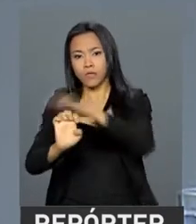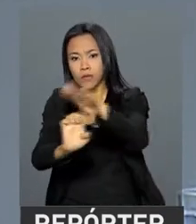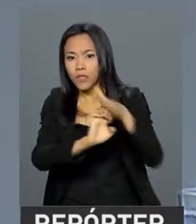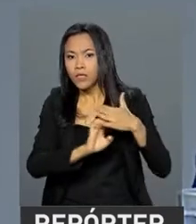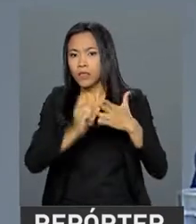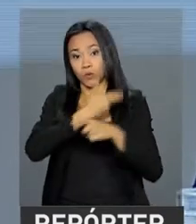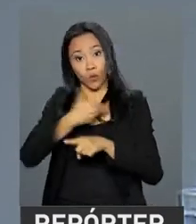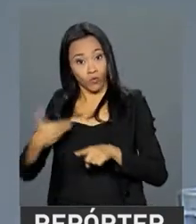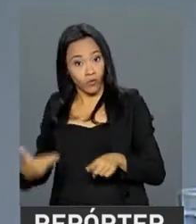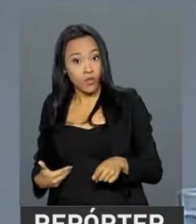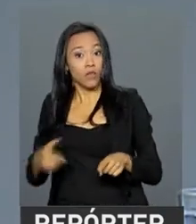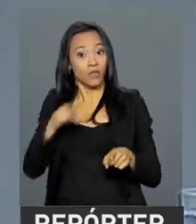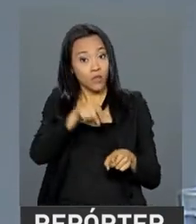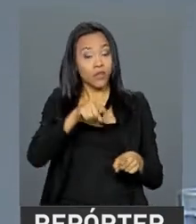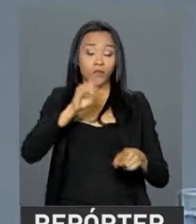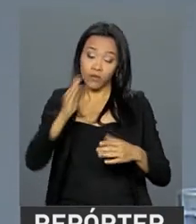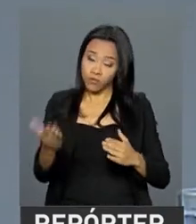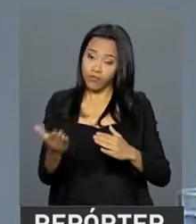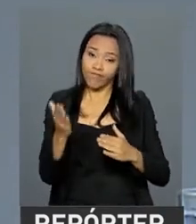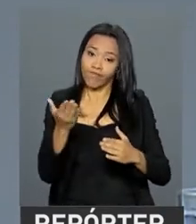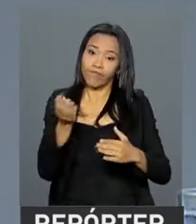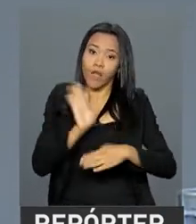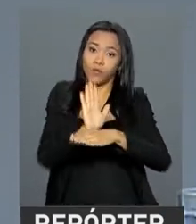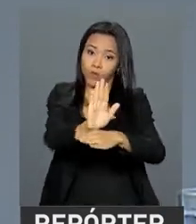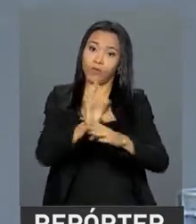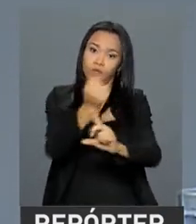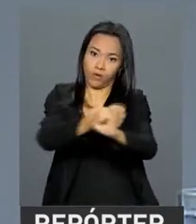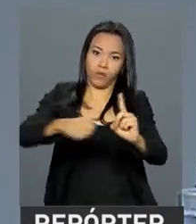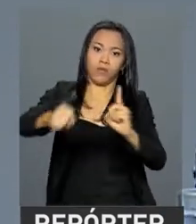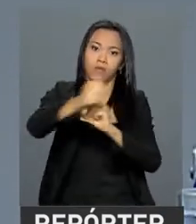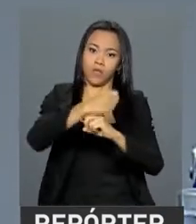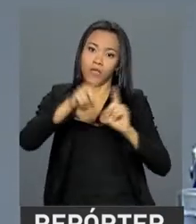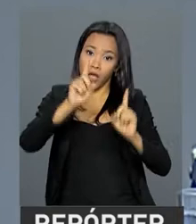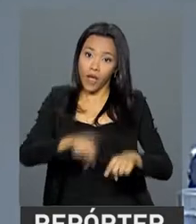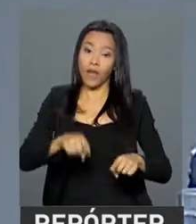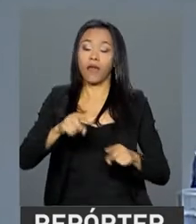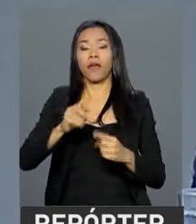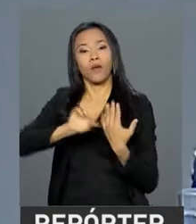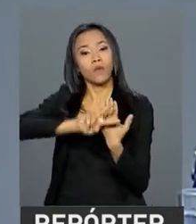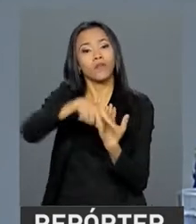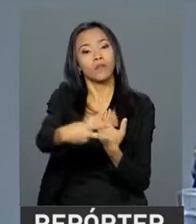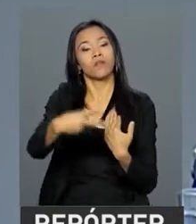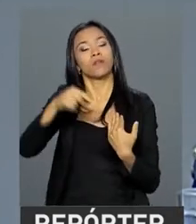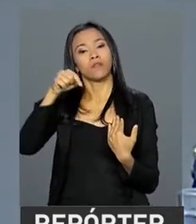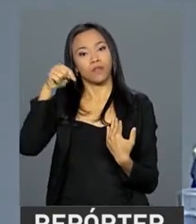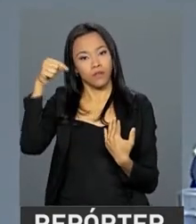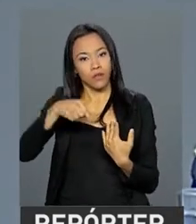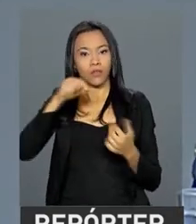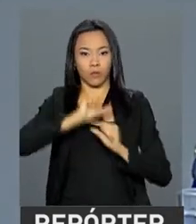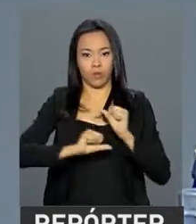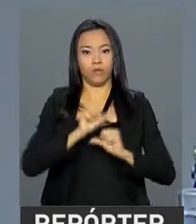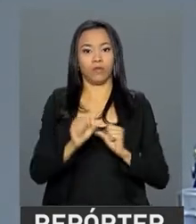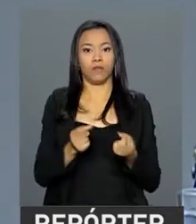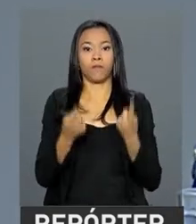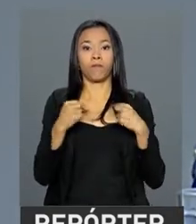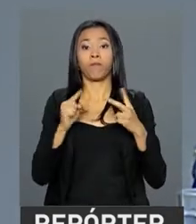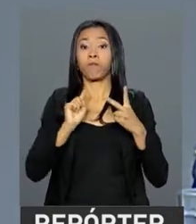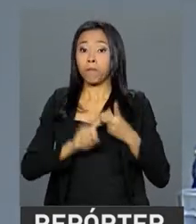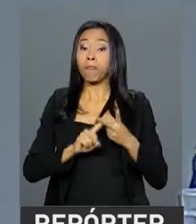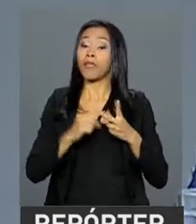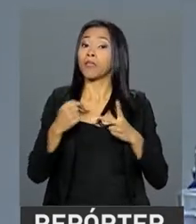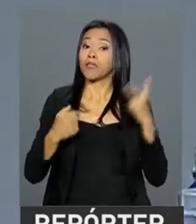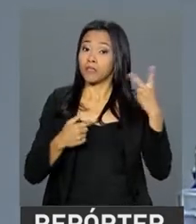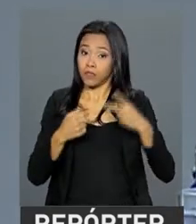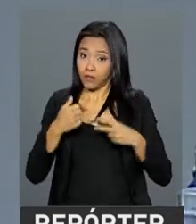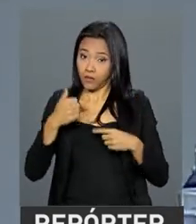isso traz benefícios à sociedade pois é o primeiro benefício dessa mudança segundo com expectativas de inflação